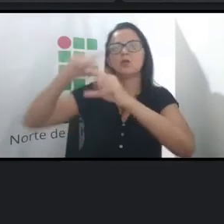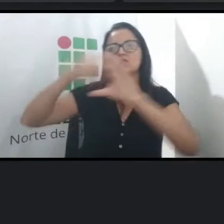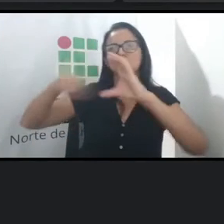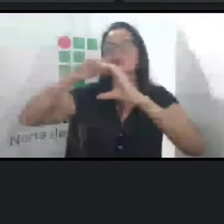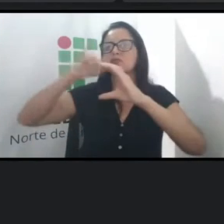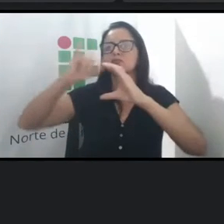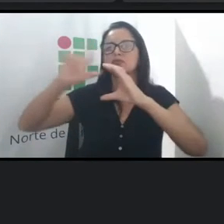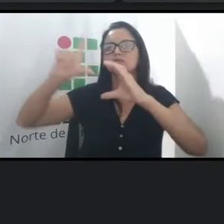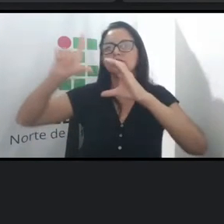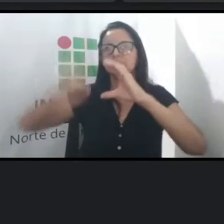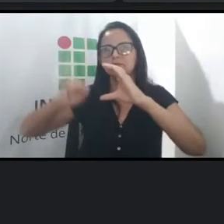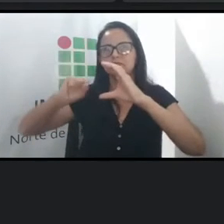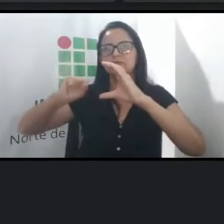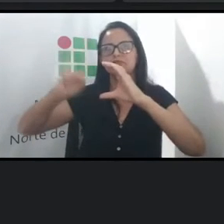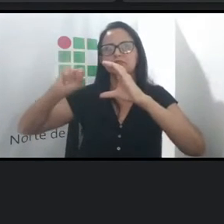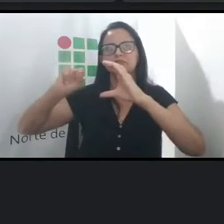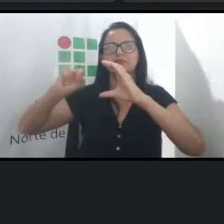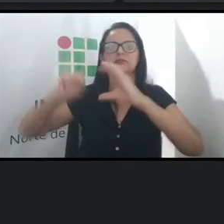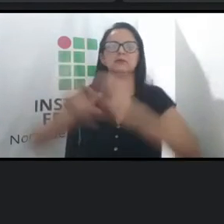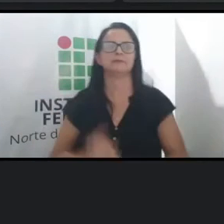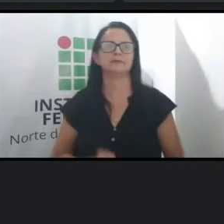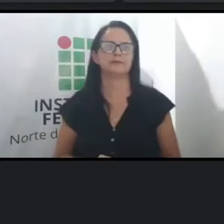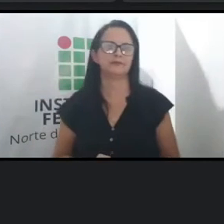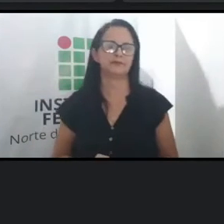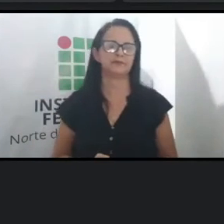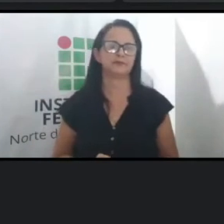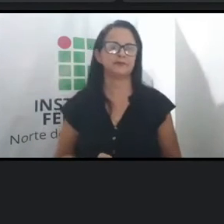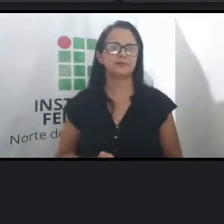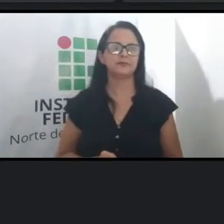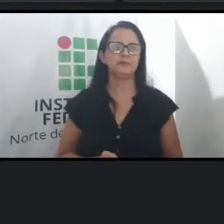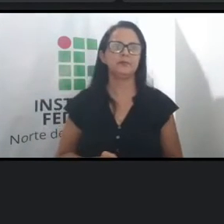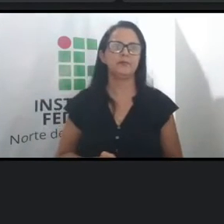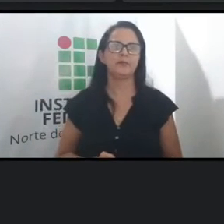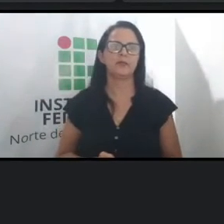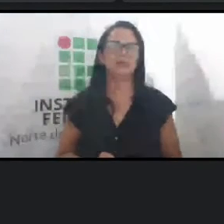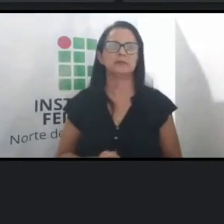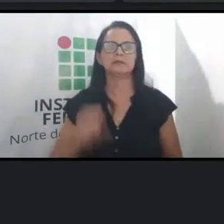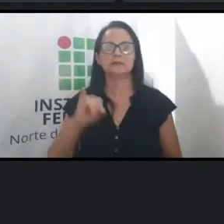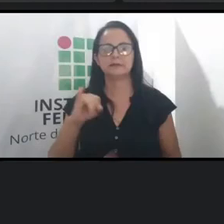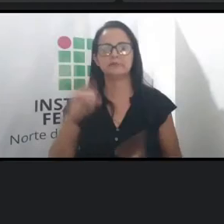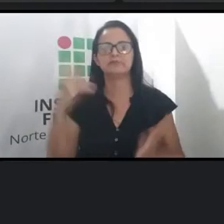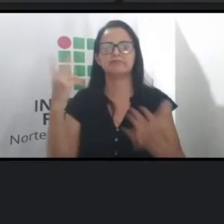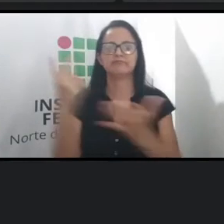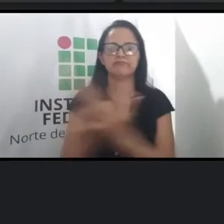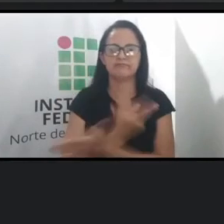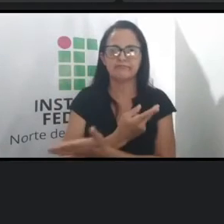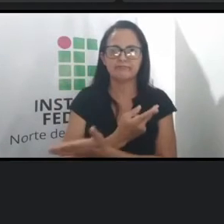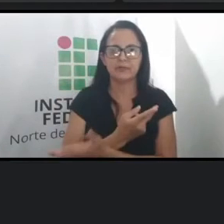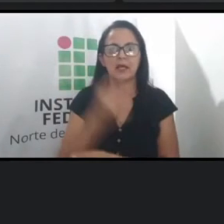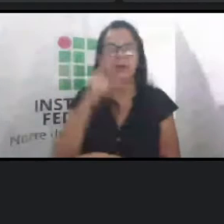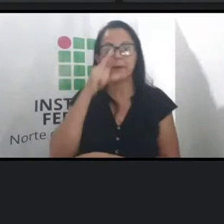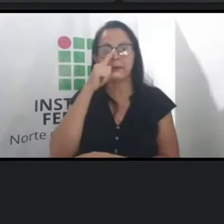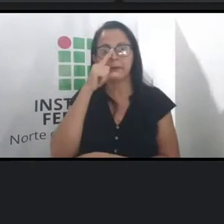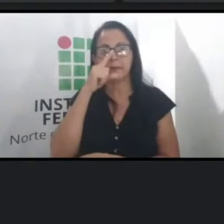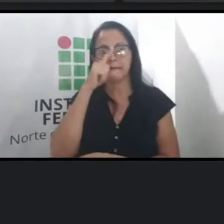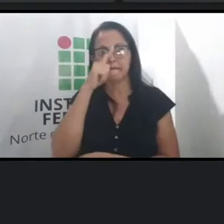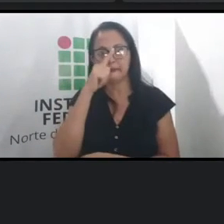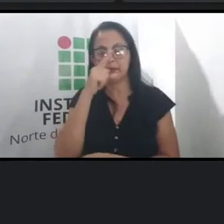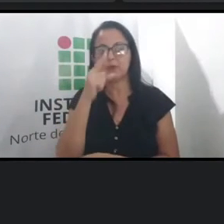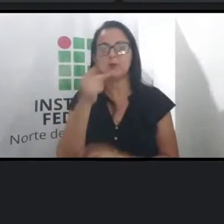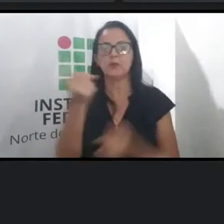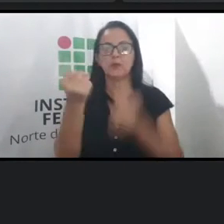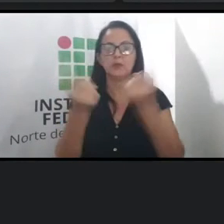Já em situações em que ocorre risco de explosões, neste